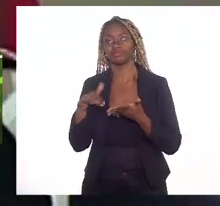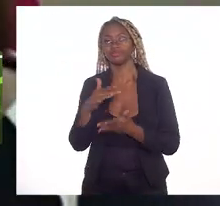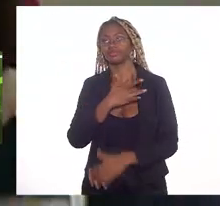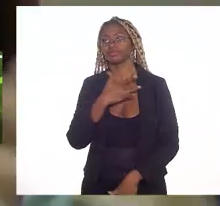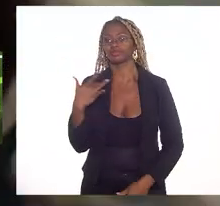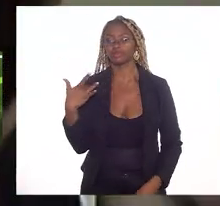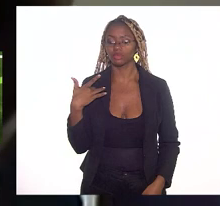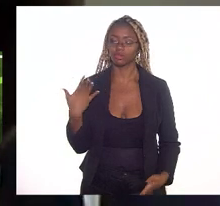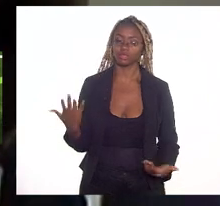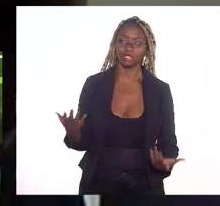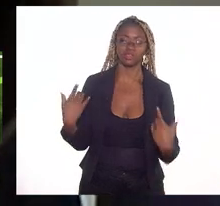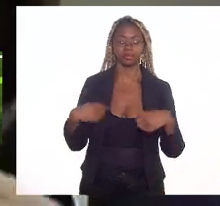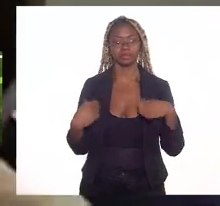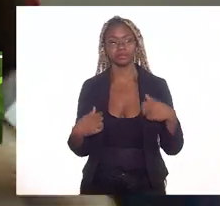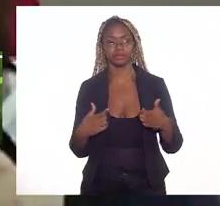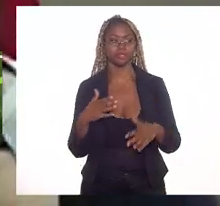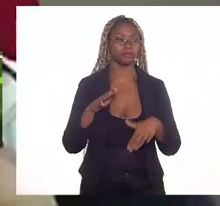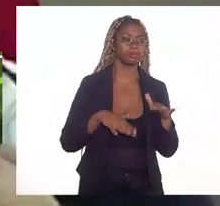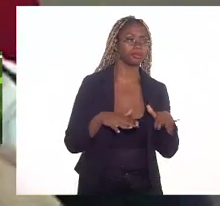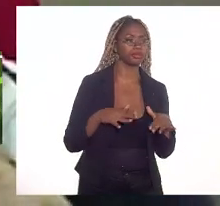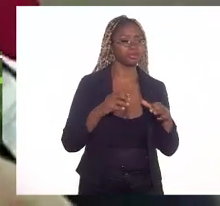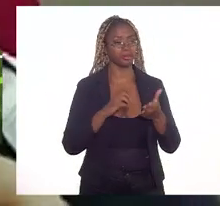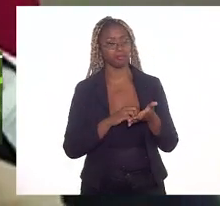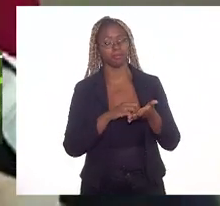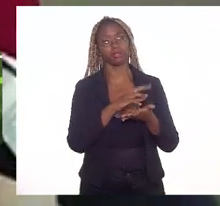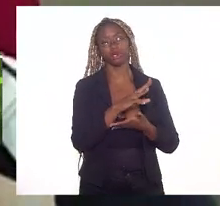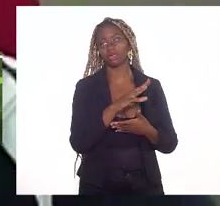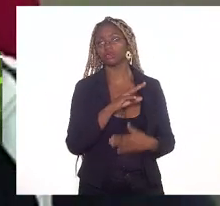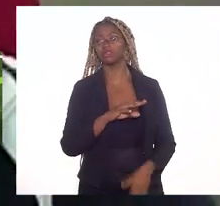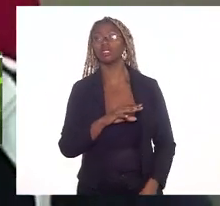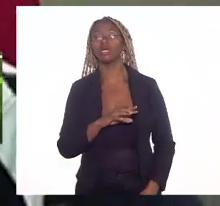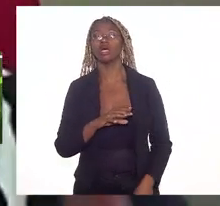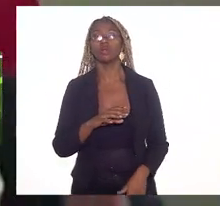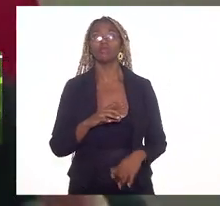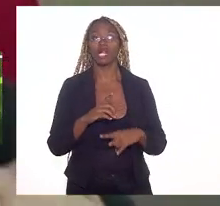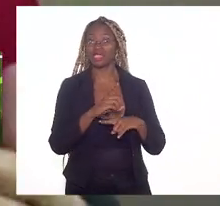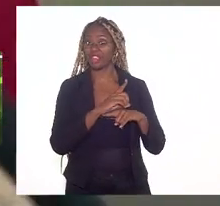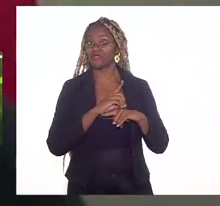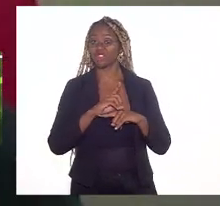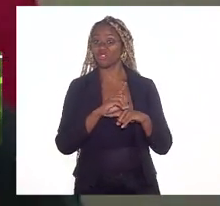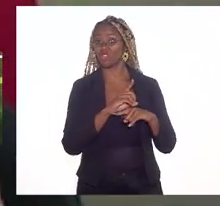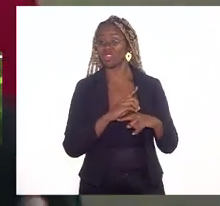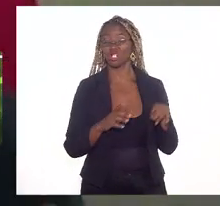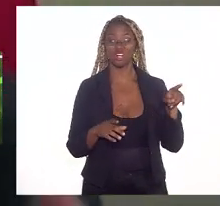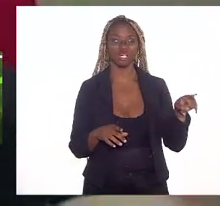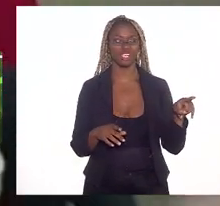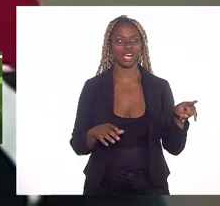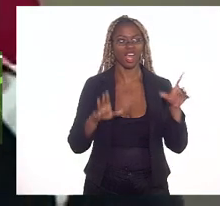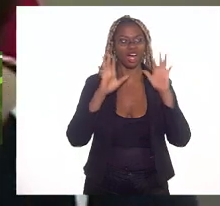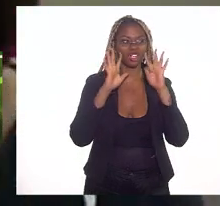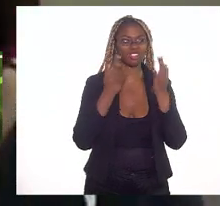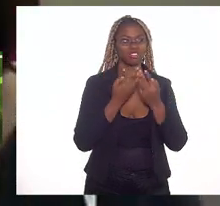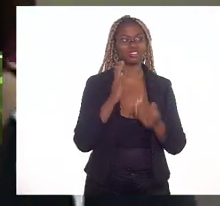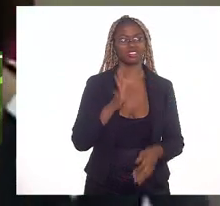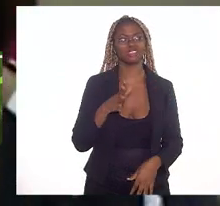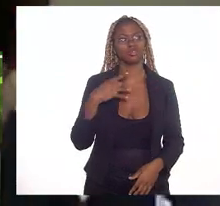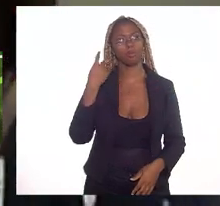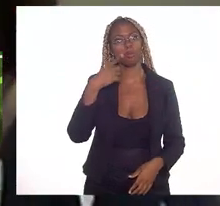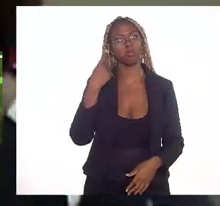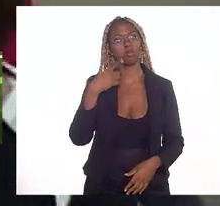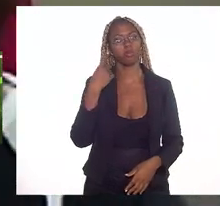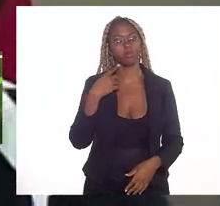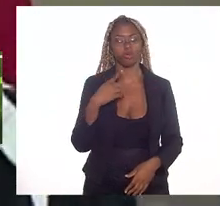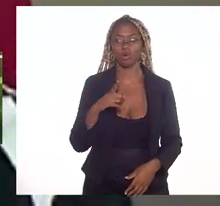aí fica na dependência, encaminhei para a Defensoria Pública, aí a família já tinha advogado, já